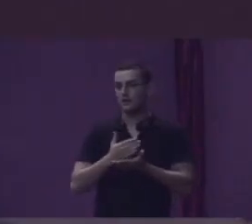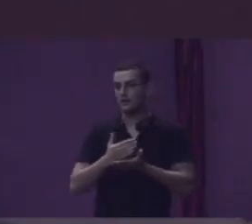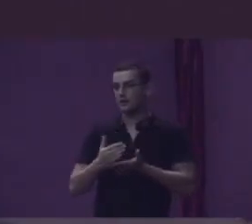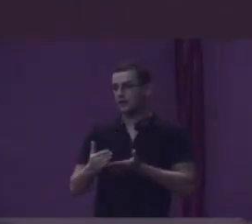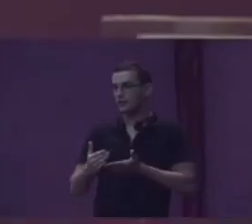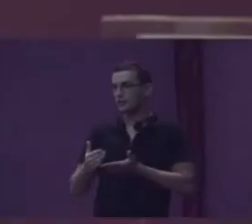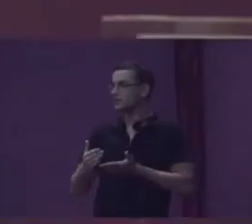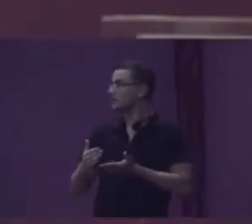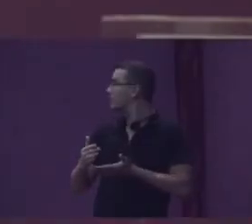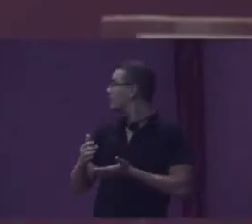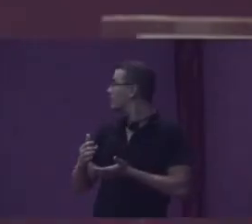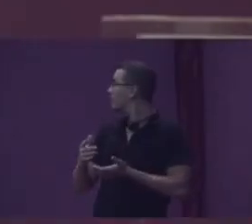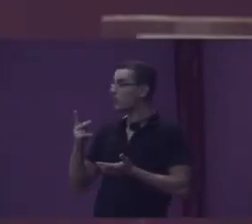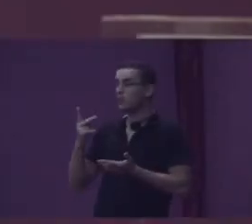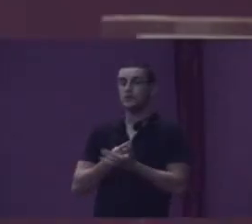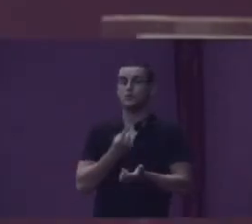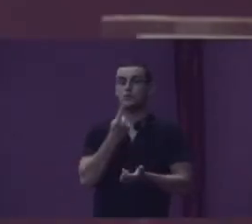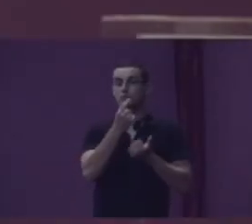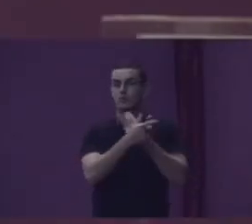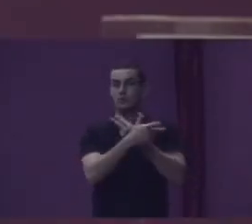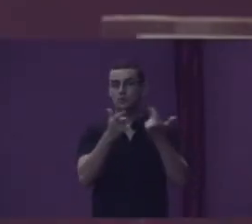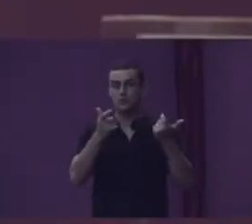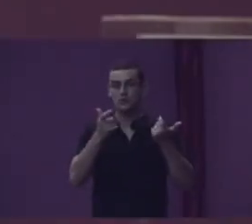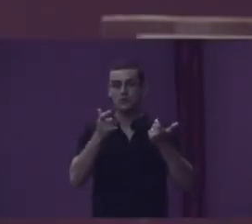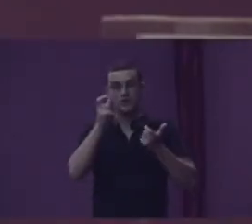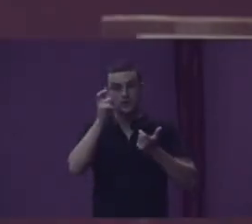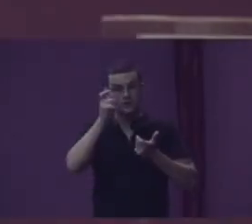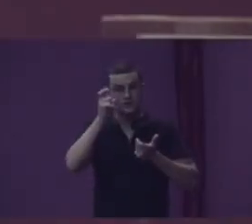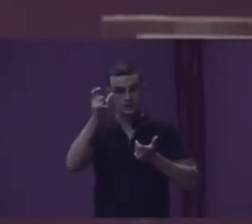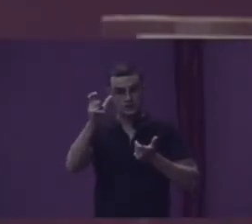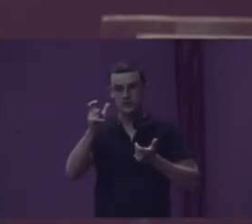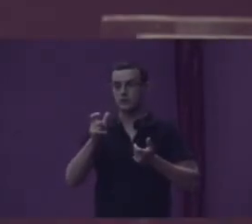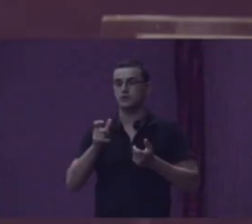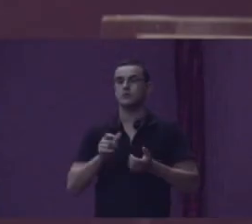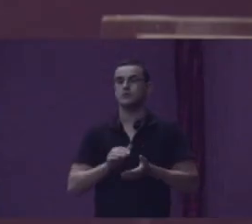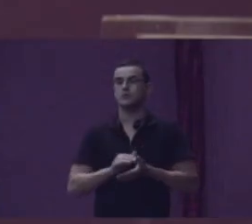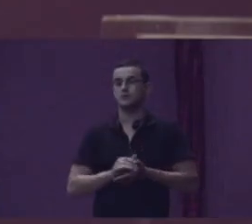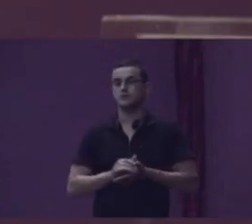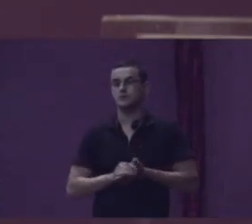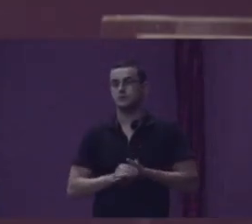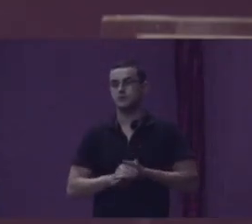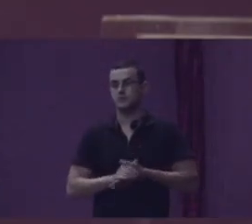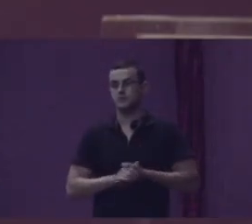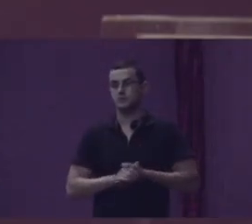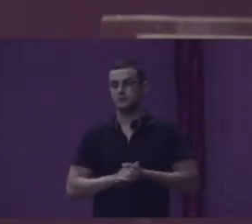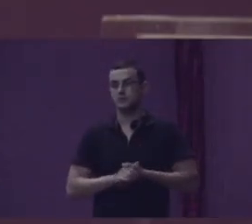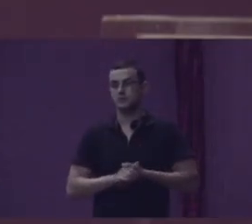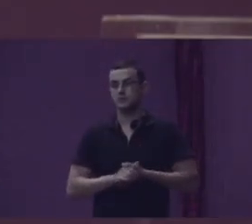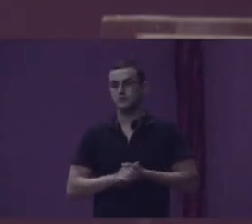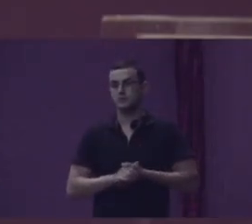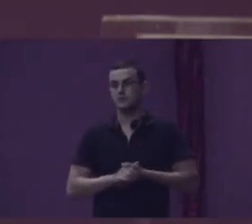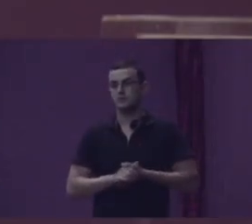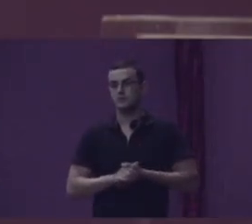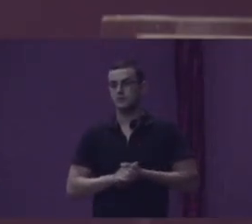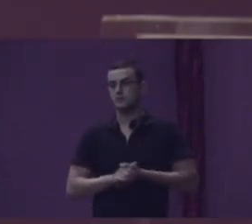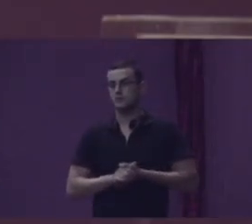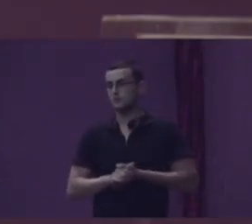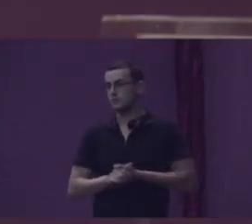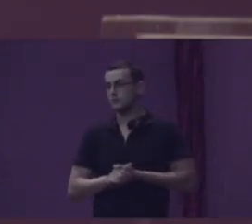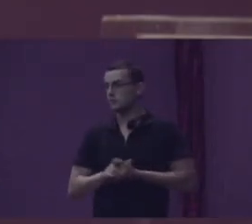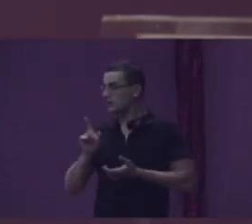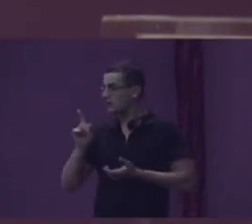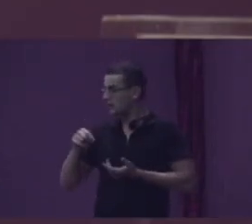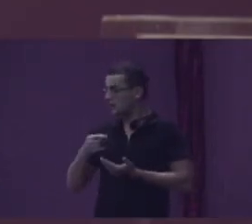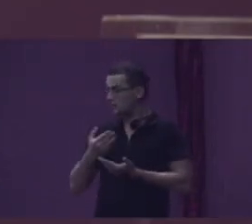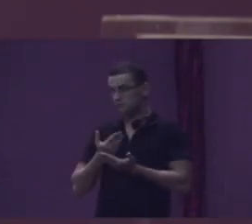XX, se passou uma coisa muito interessante, não sei que você conhece a Framingham Study. É um estudo que iniciou